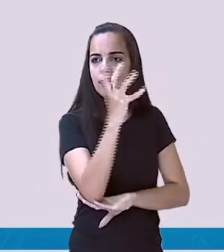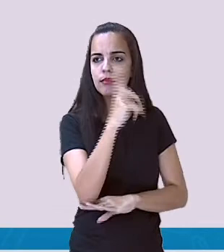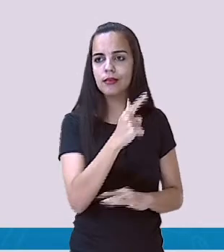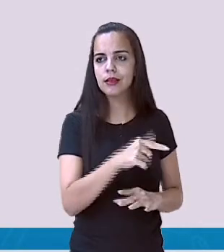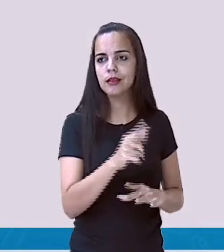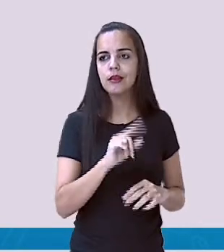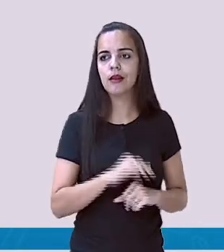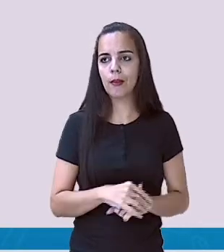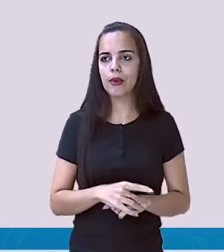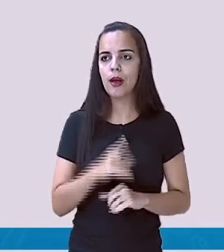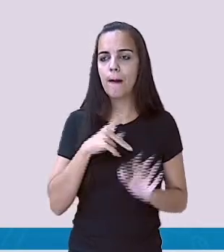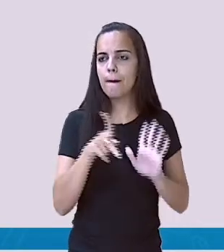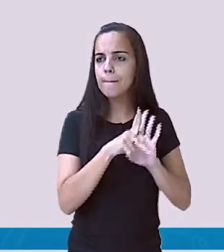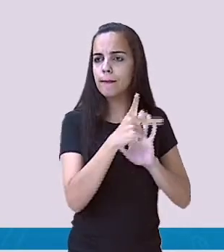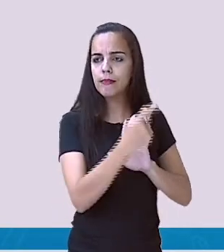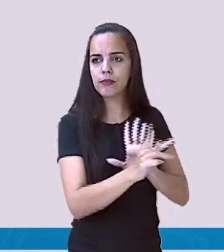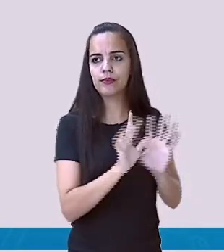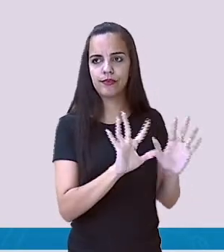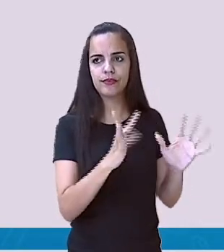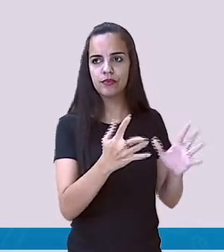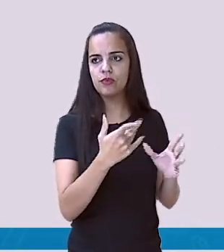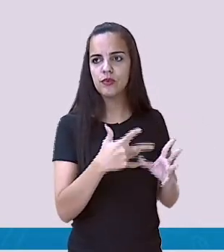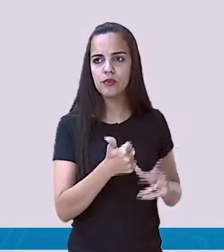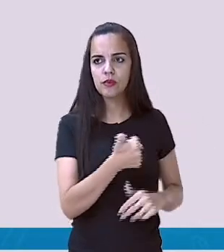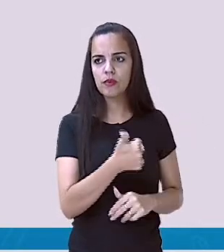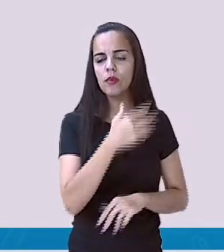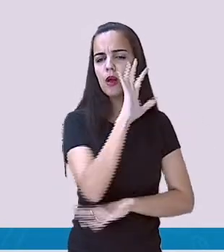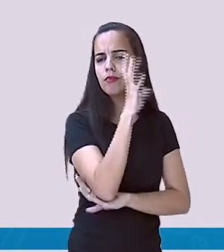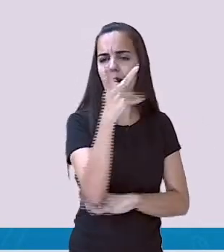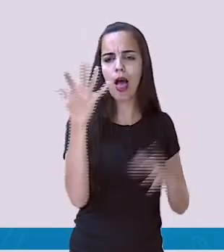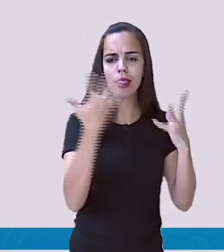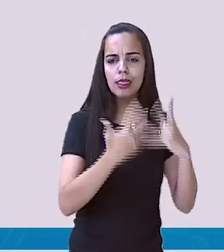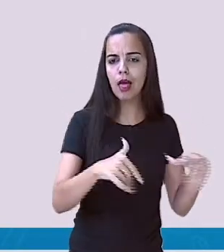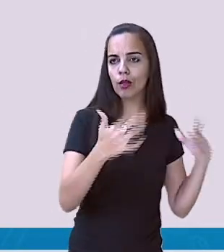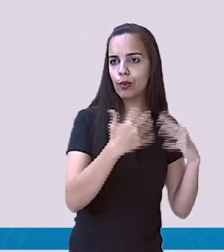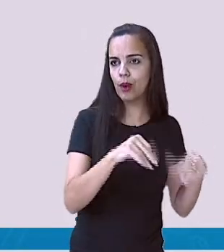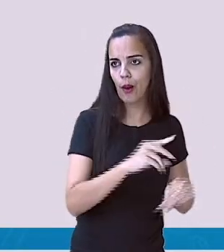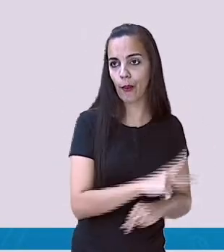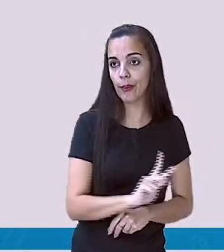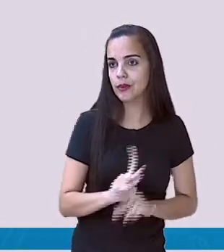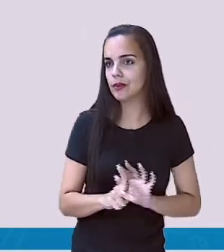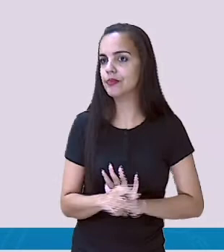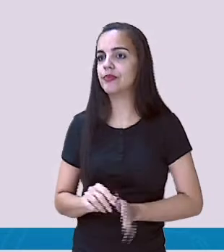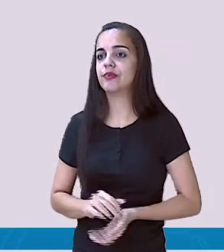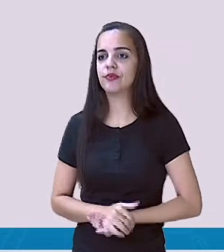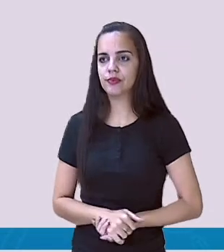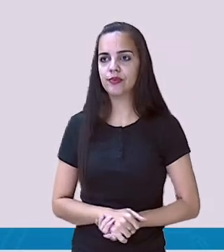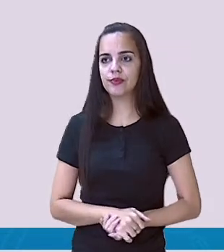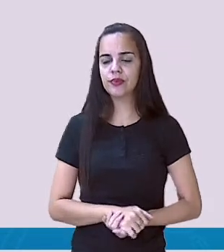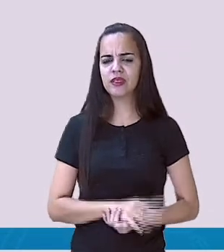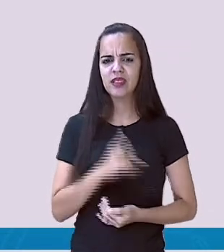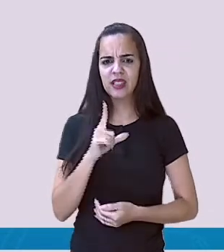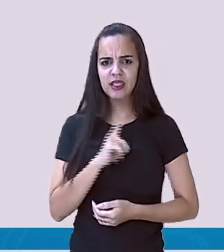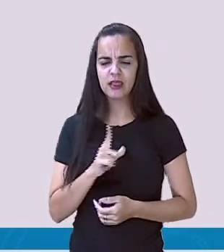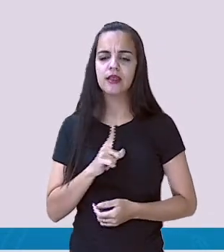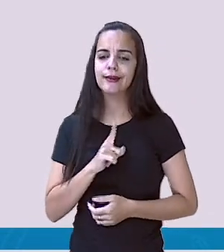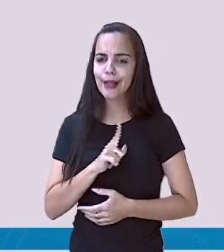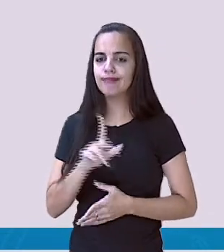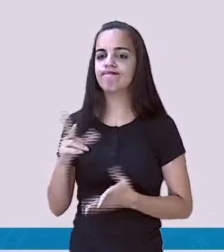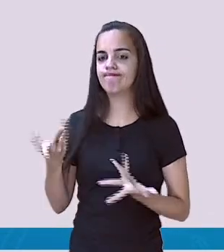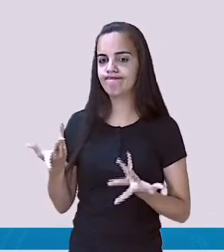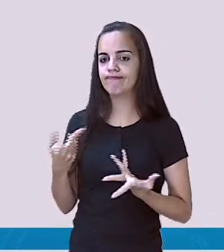então a paisagem realmente fica totalmente natural também. Mas as paisagens naturais sofrem alguma